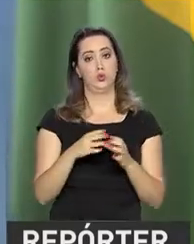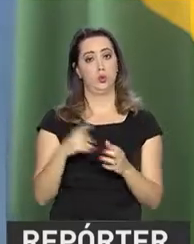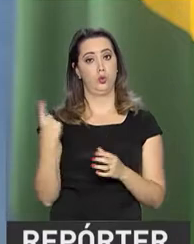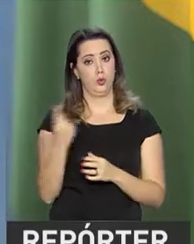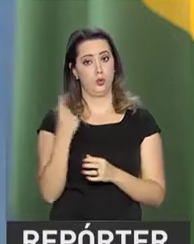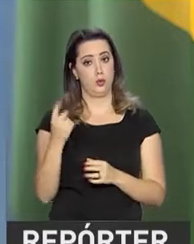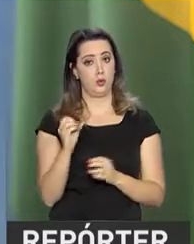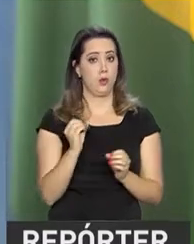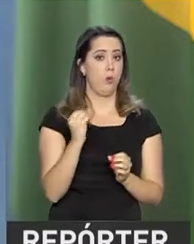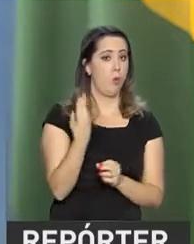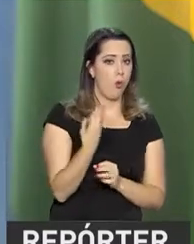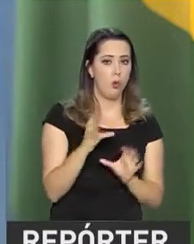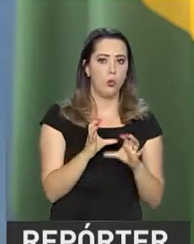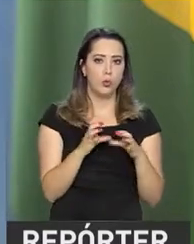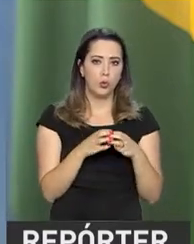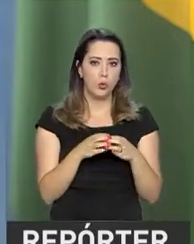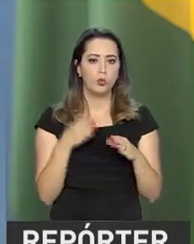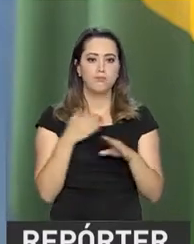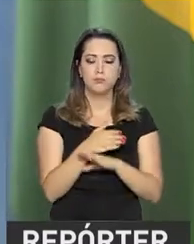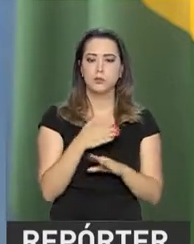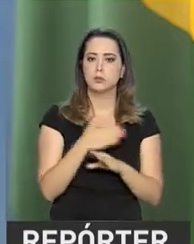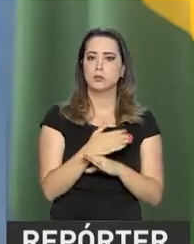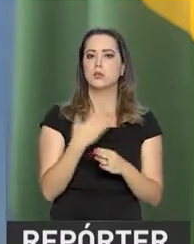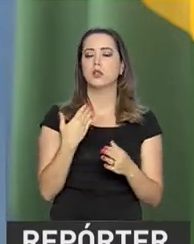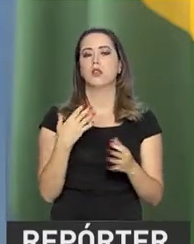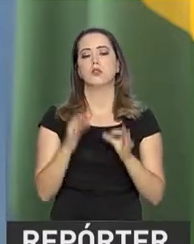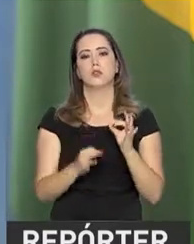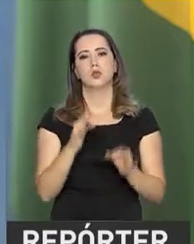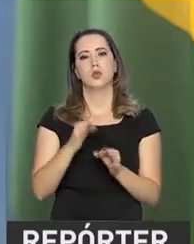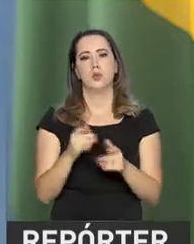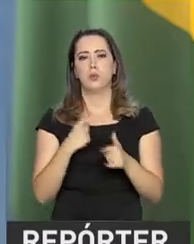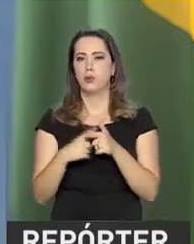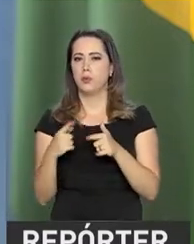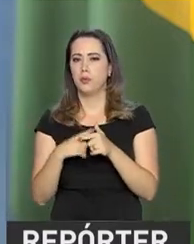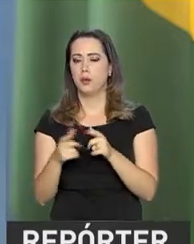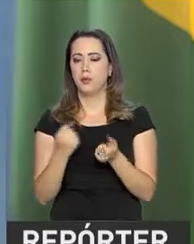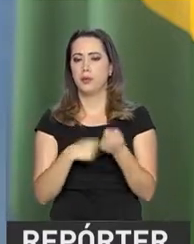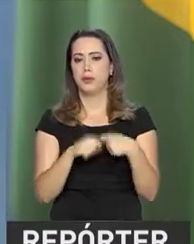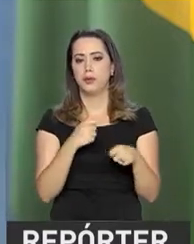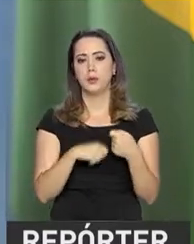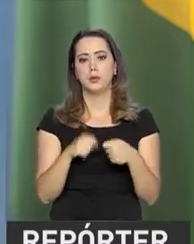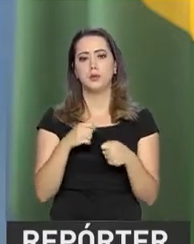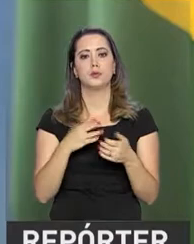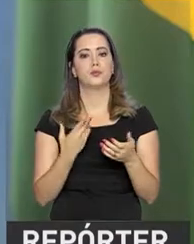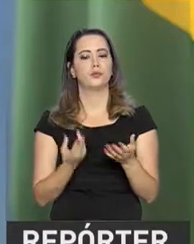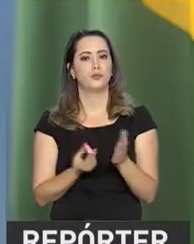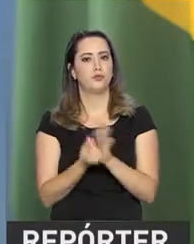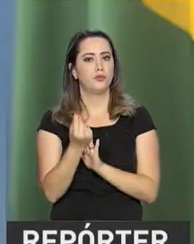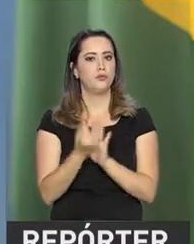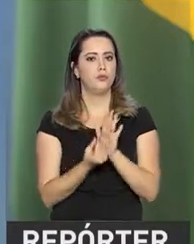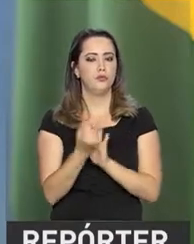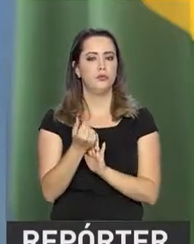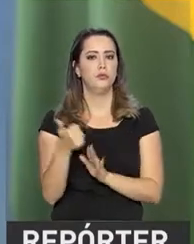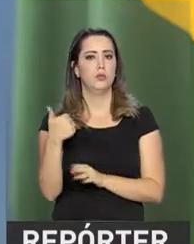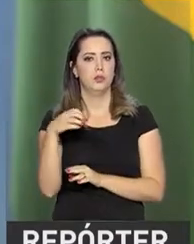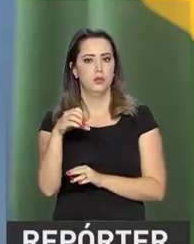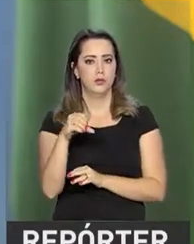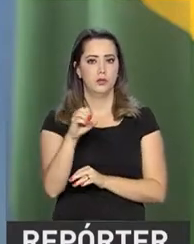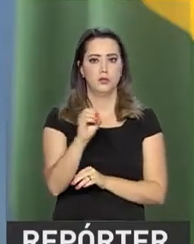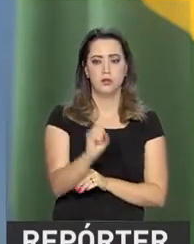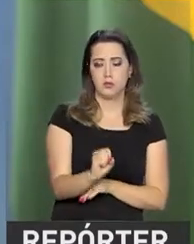para reaver a correção da poupança durante os planos econômicos verão bresser e collor das décadas de